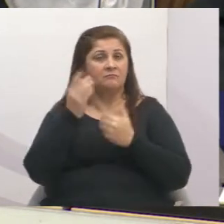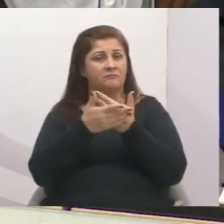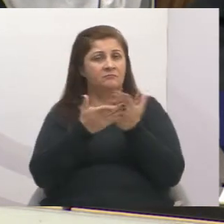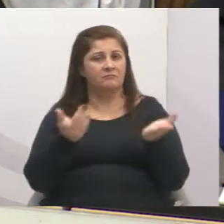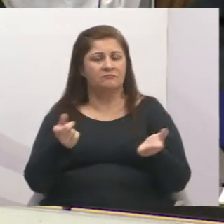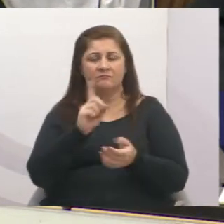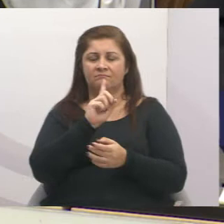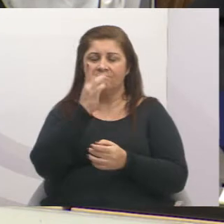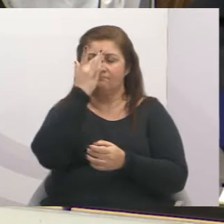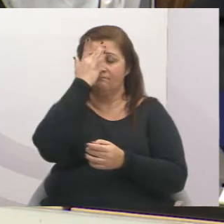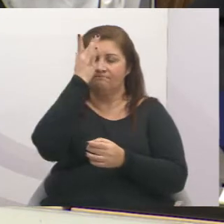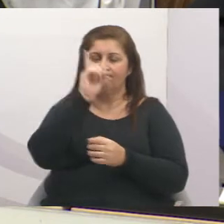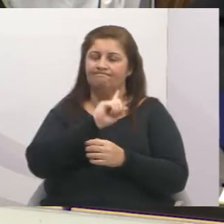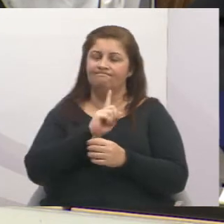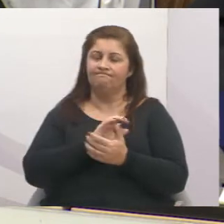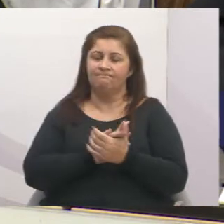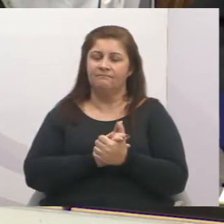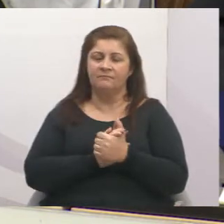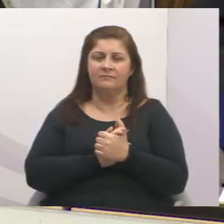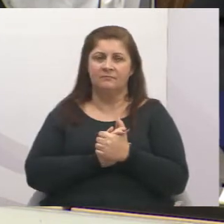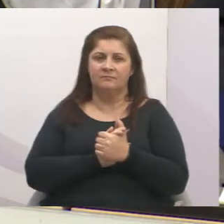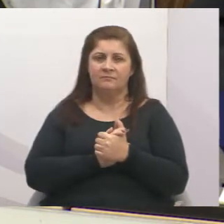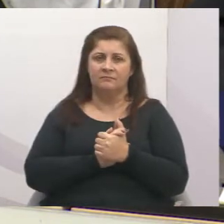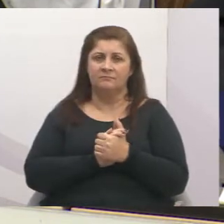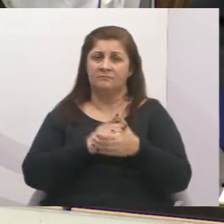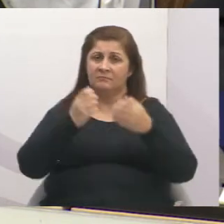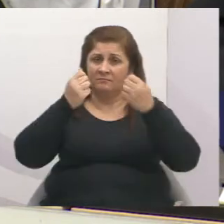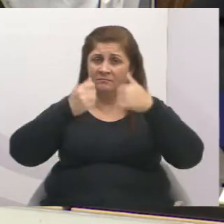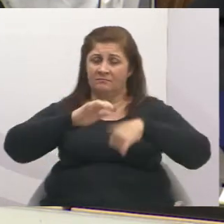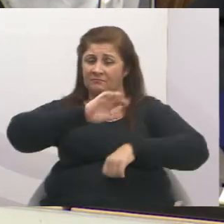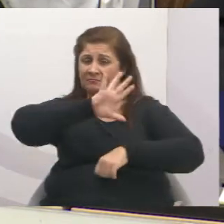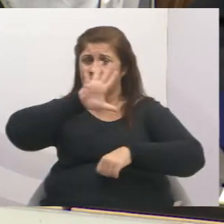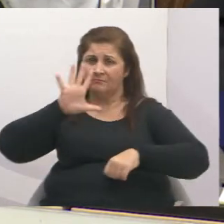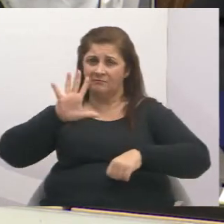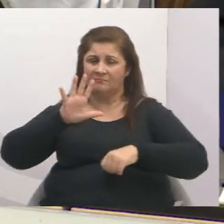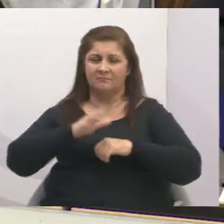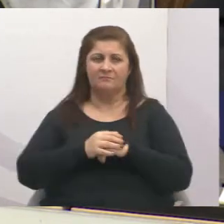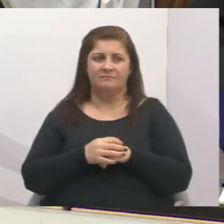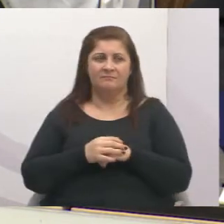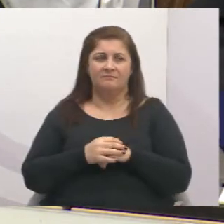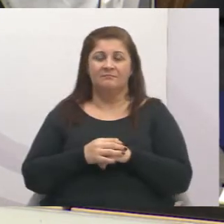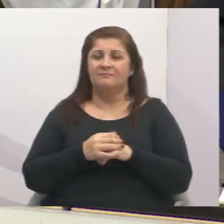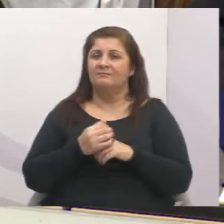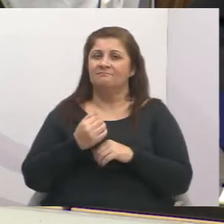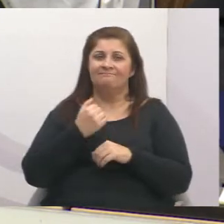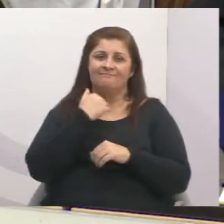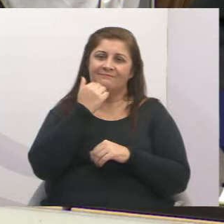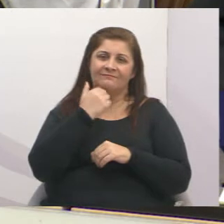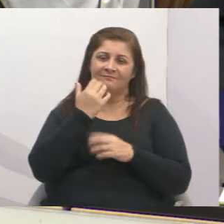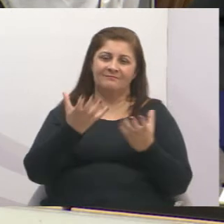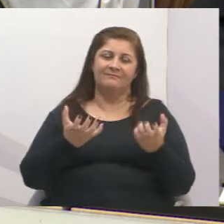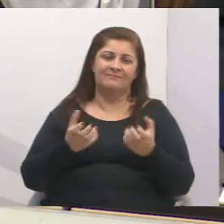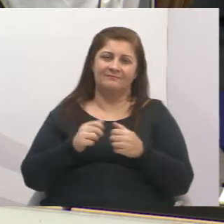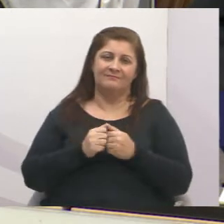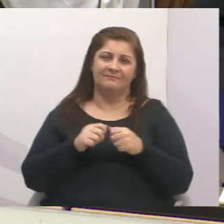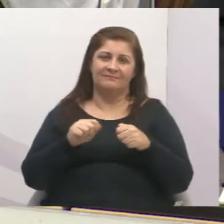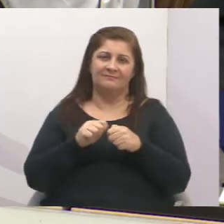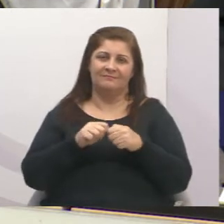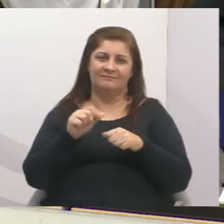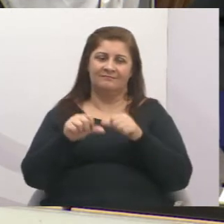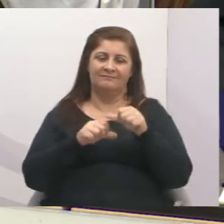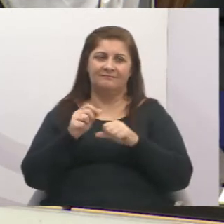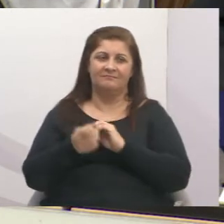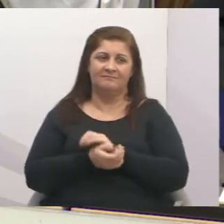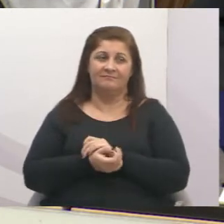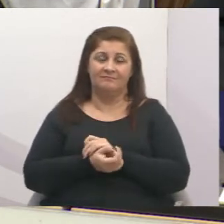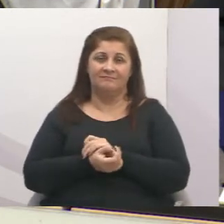fácil, né? E a gente deixa claro aqui para o servidor público, ninguém de nós queríamos estar hoje fazendo essa reforma. E